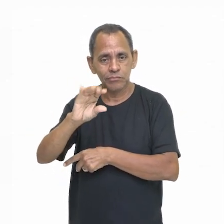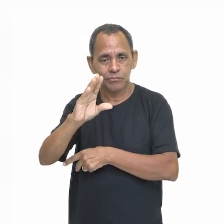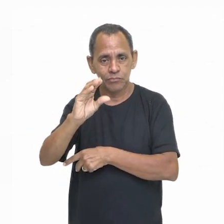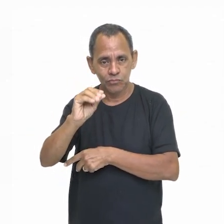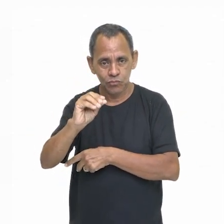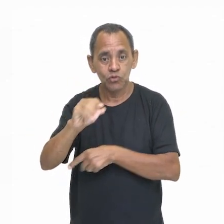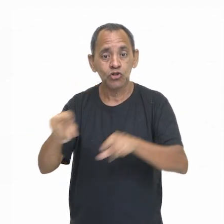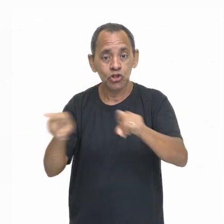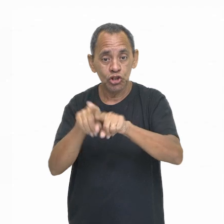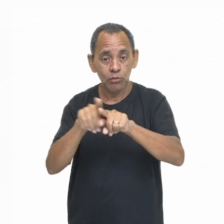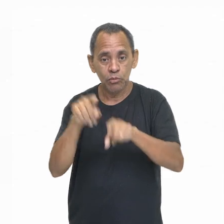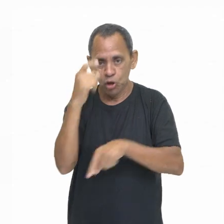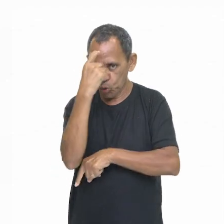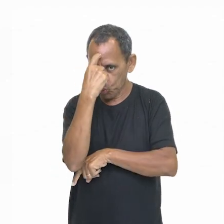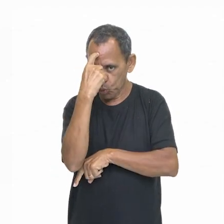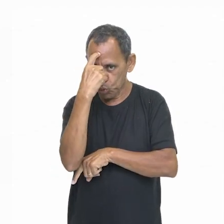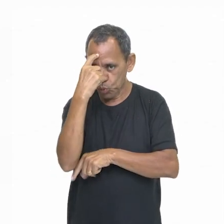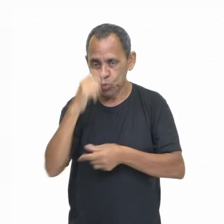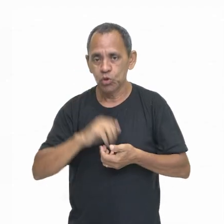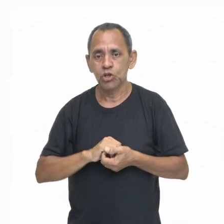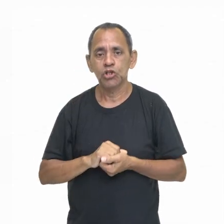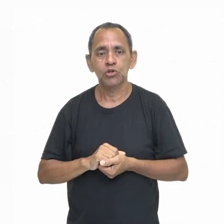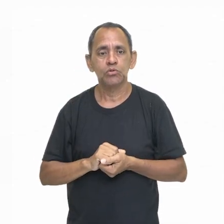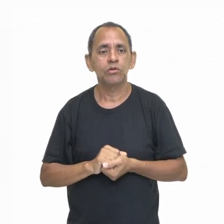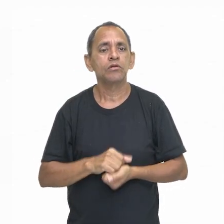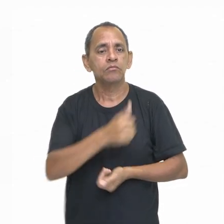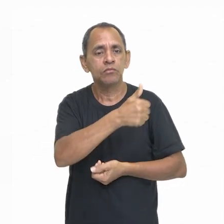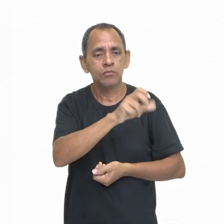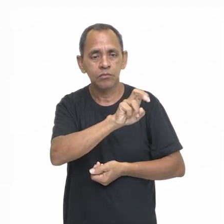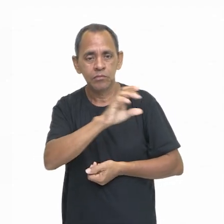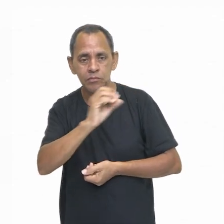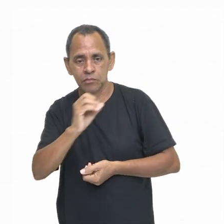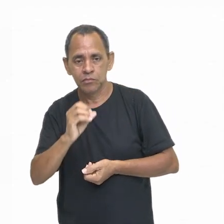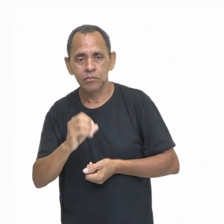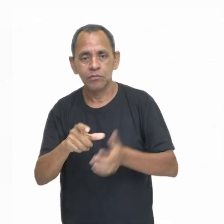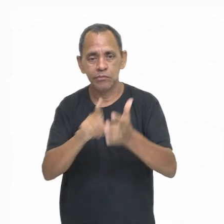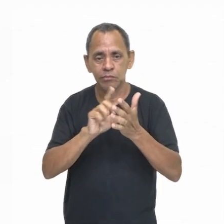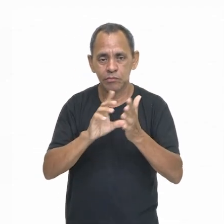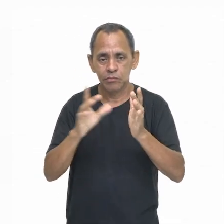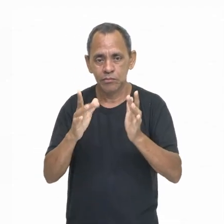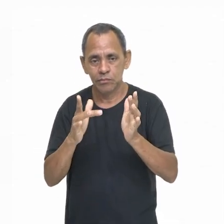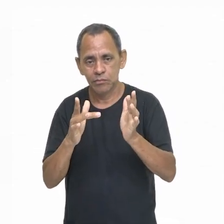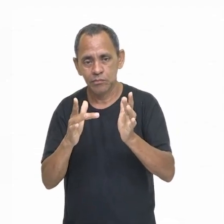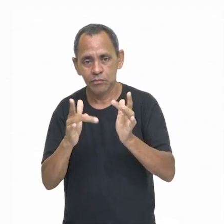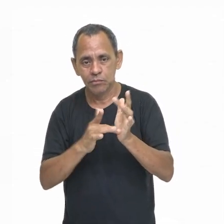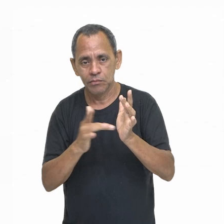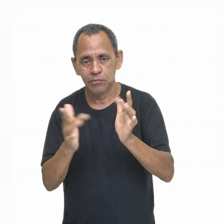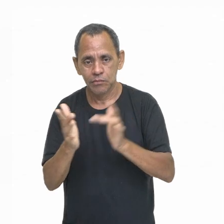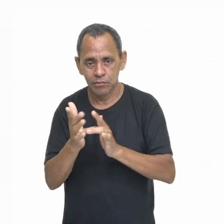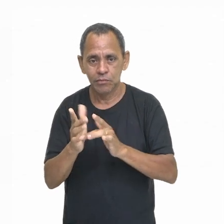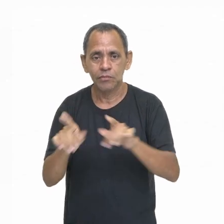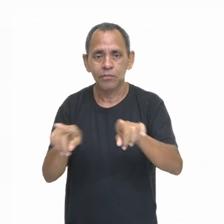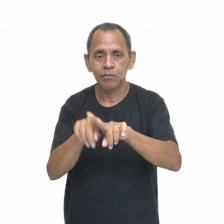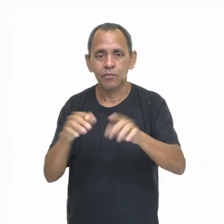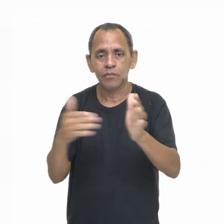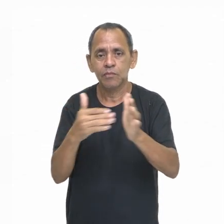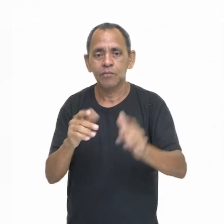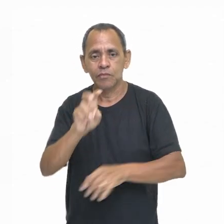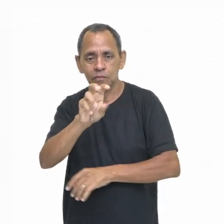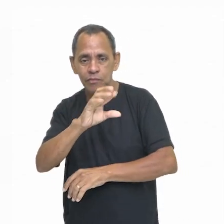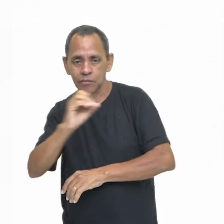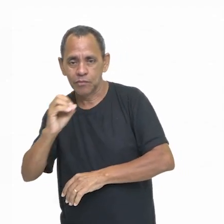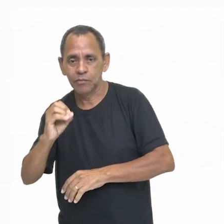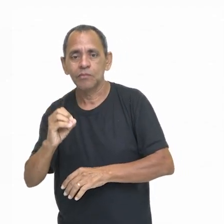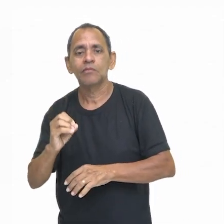do hinduísmo, que vai ali entre 1500 a.C. a 500 a.C. A chegada